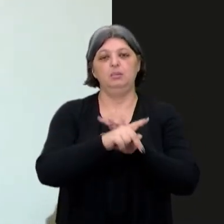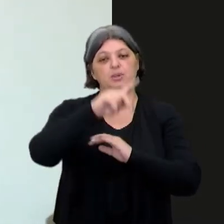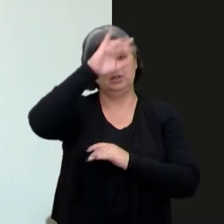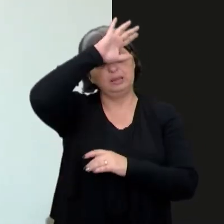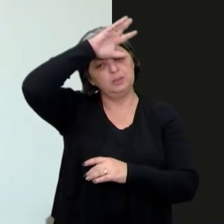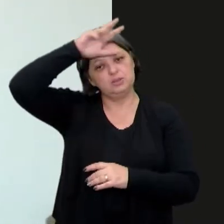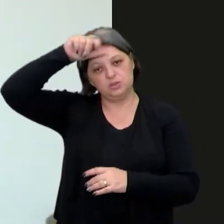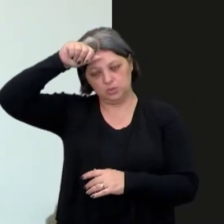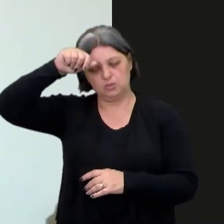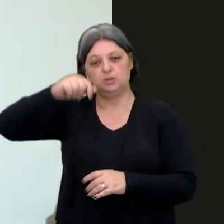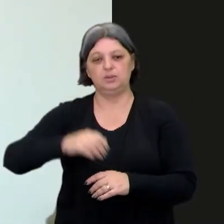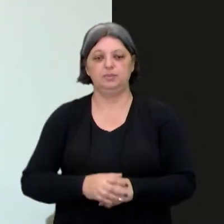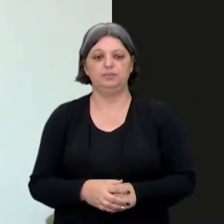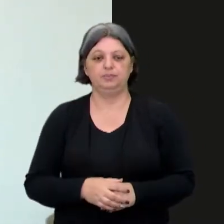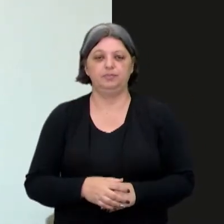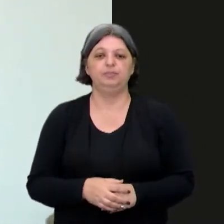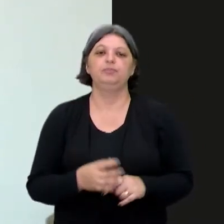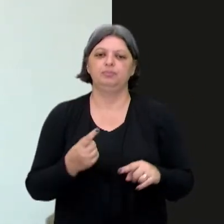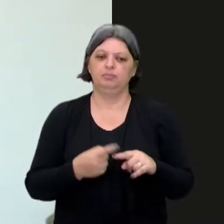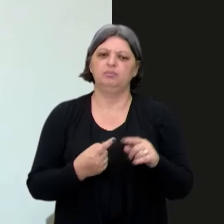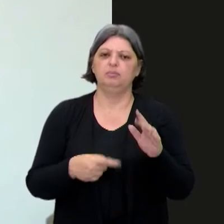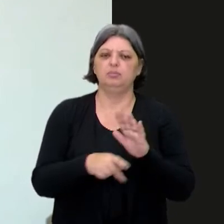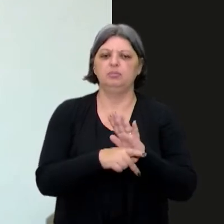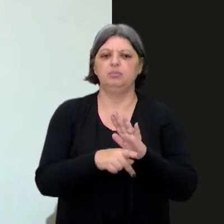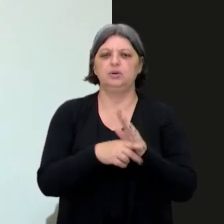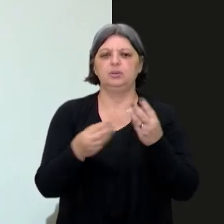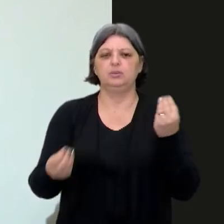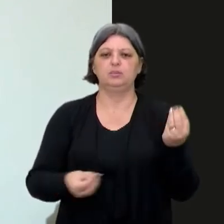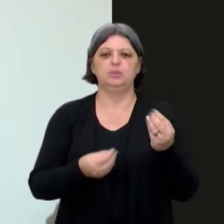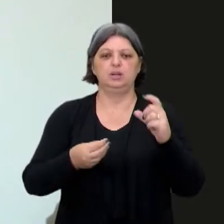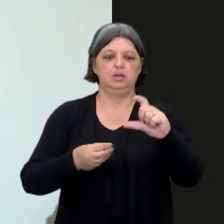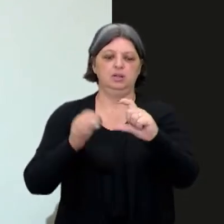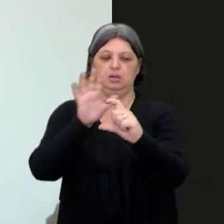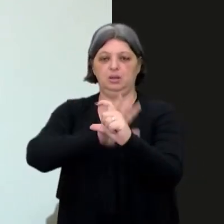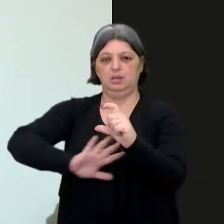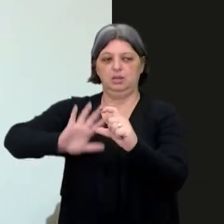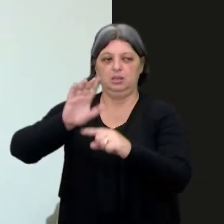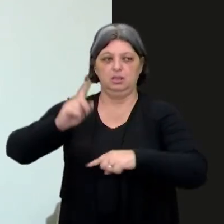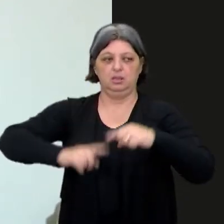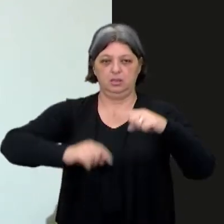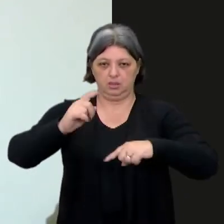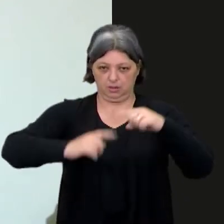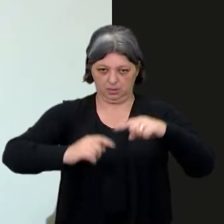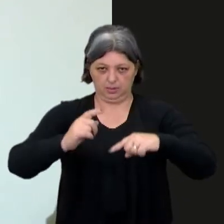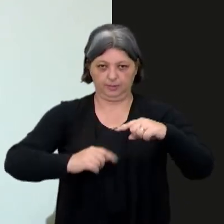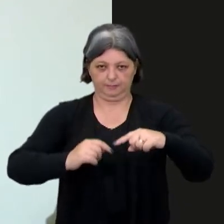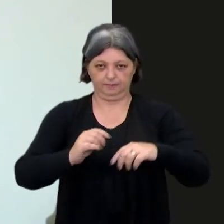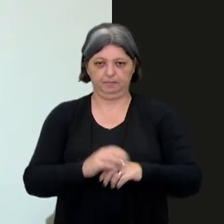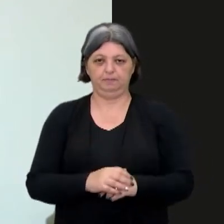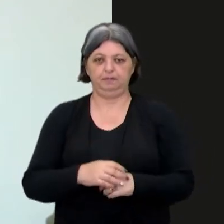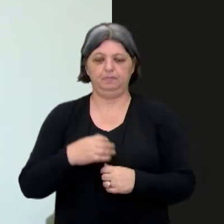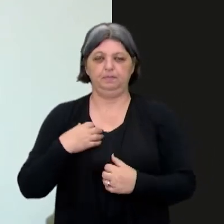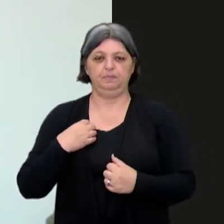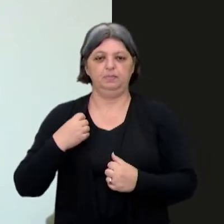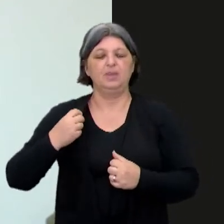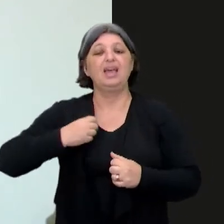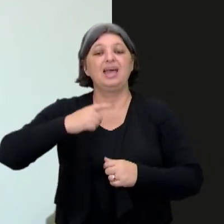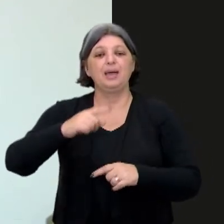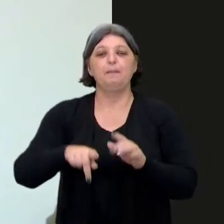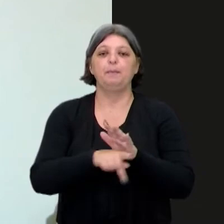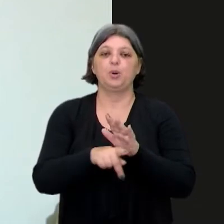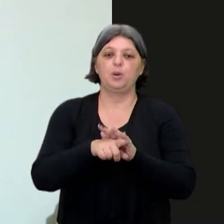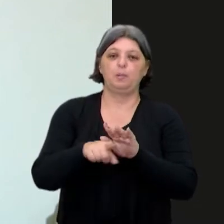sobre isso, tinha página sobre isso. Então, a charge ela acompanhava esse material desse jeito. Então, ele é uma competição entre